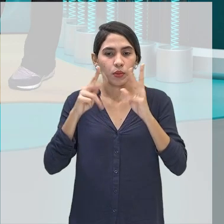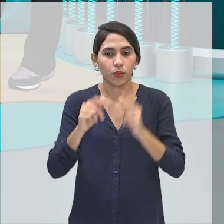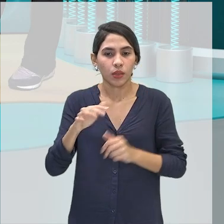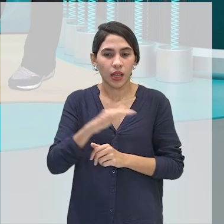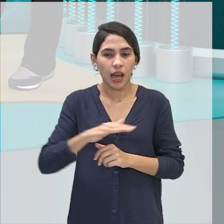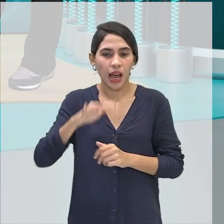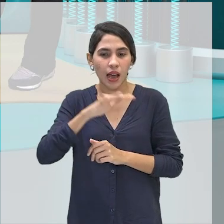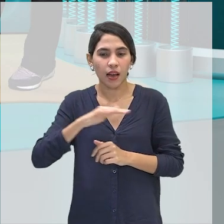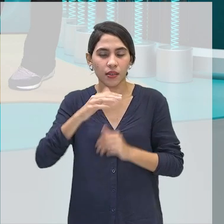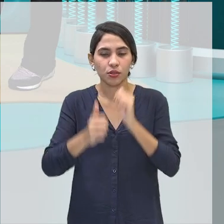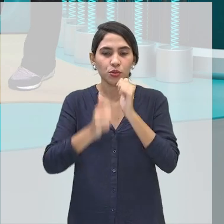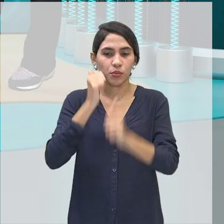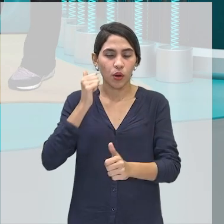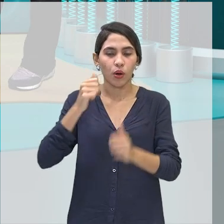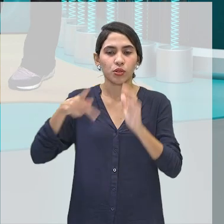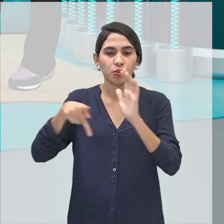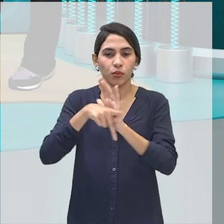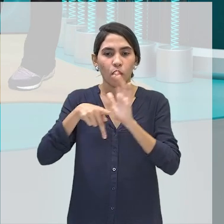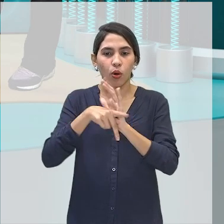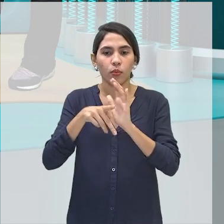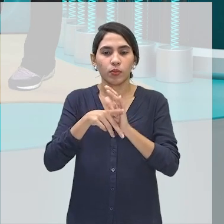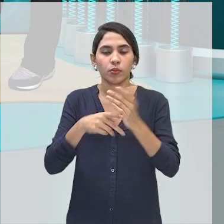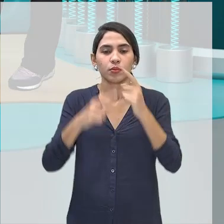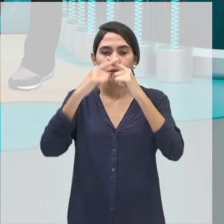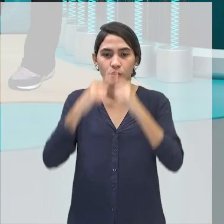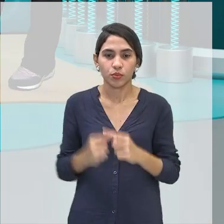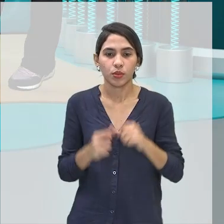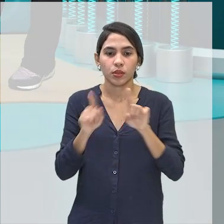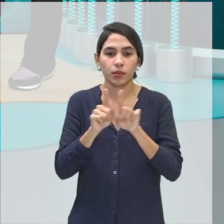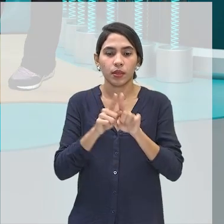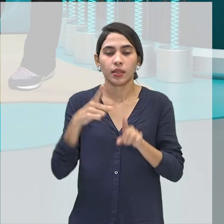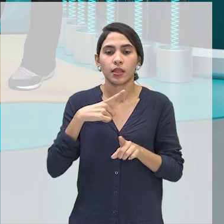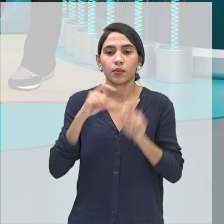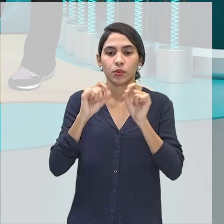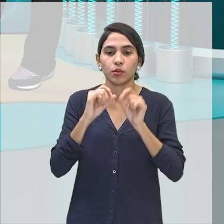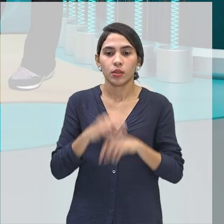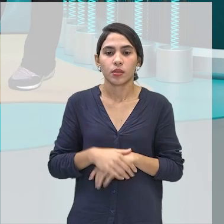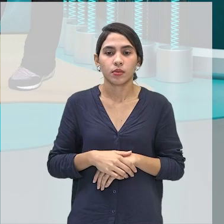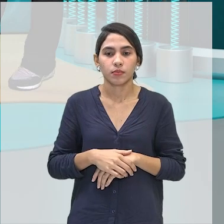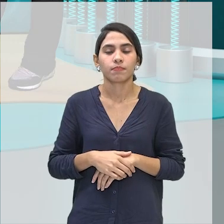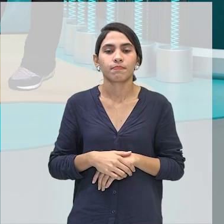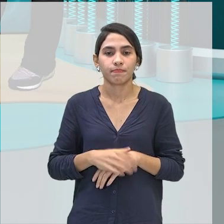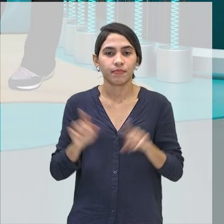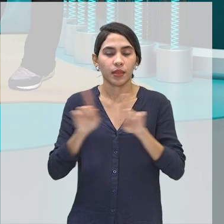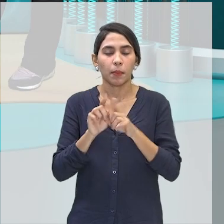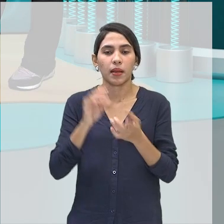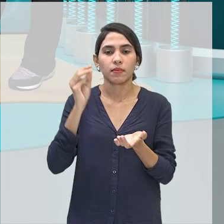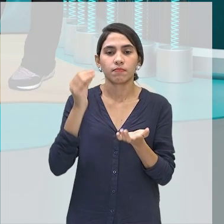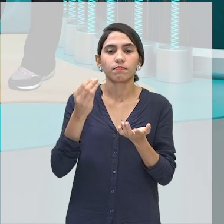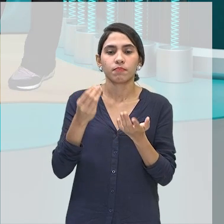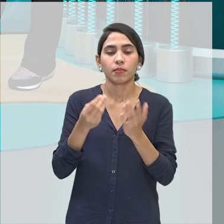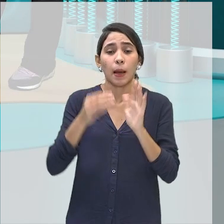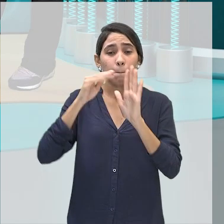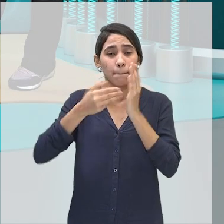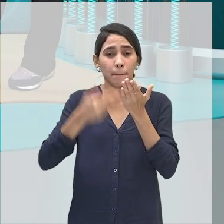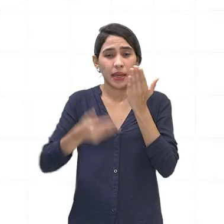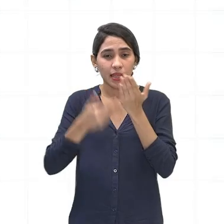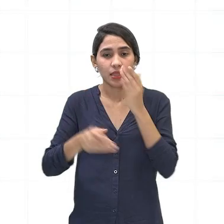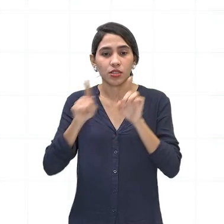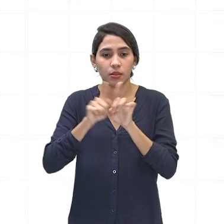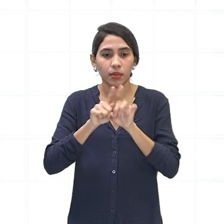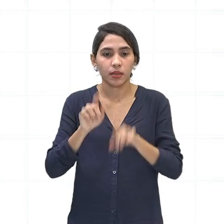artes marciais, todas as lutas que são disputadas, nós temos aí as penalizações dentro do Kendo. Observe.